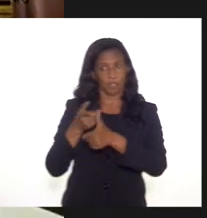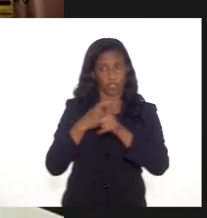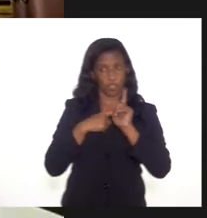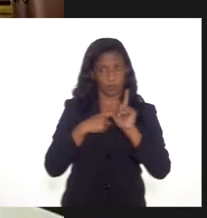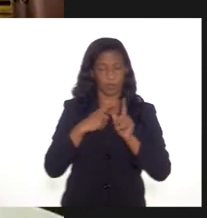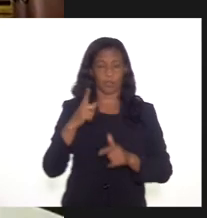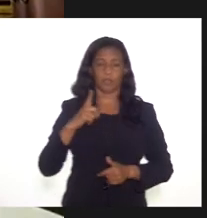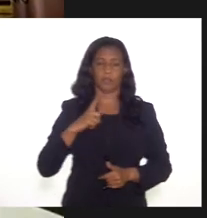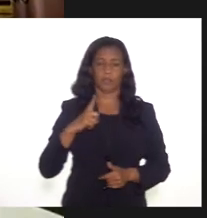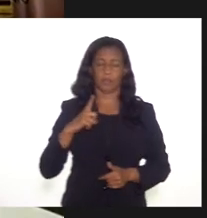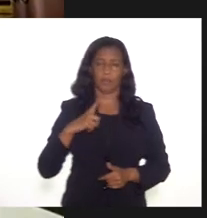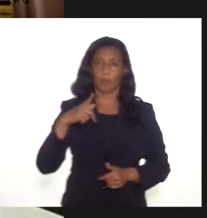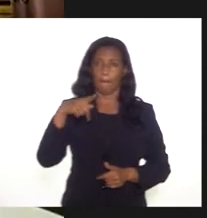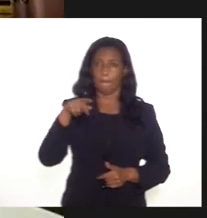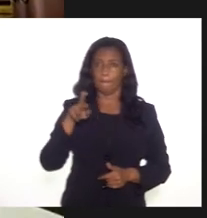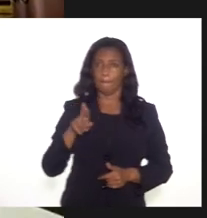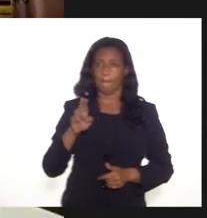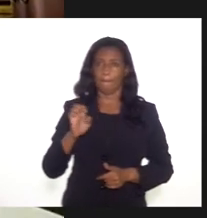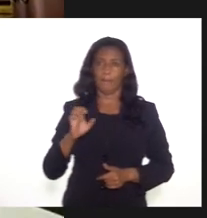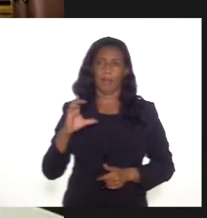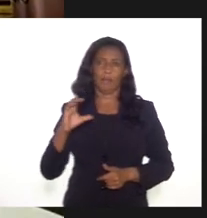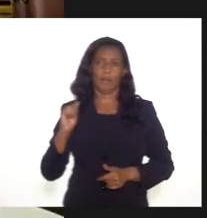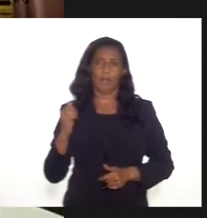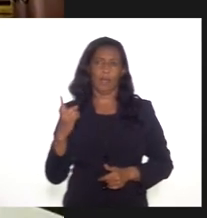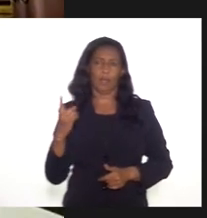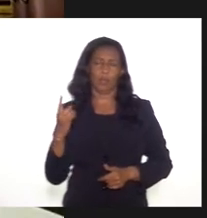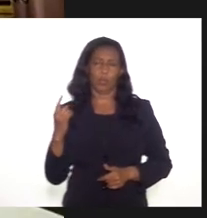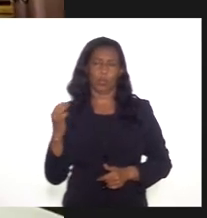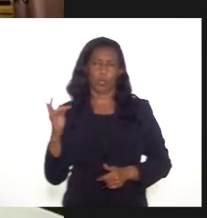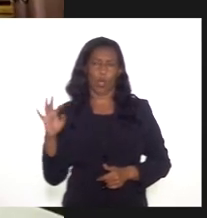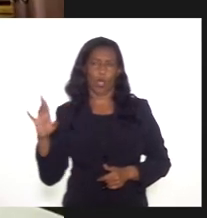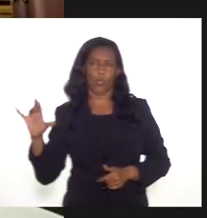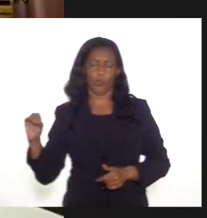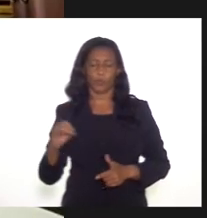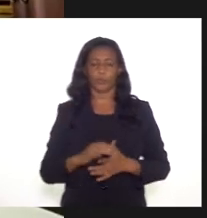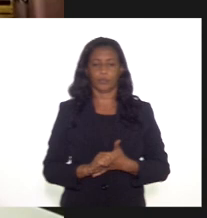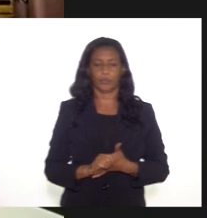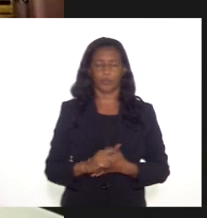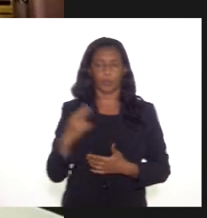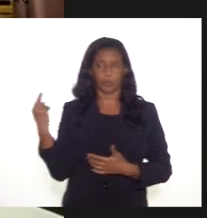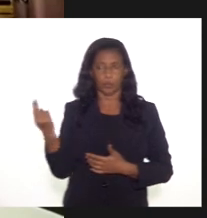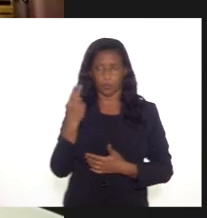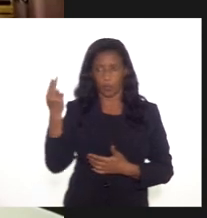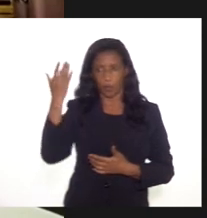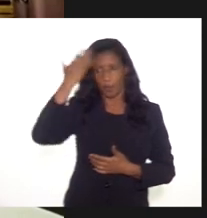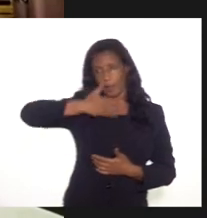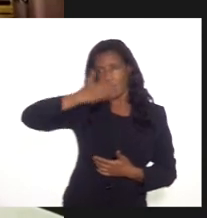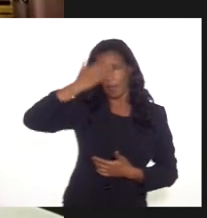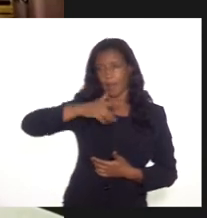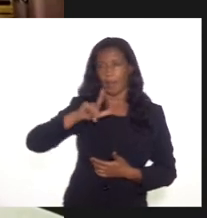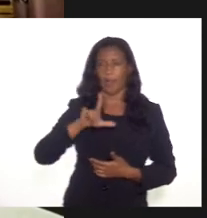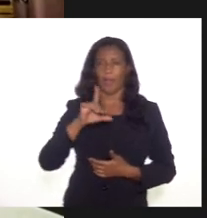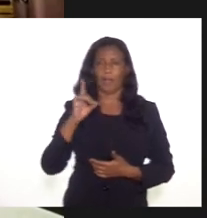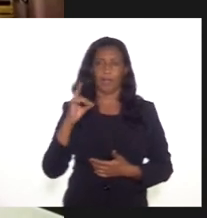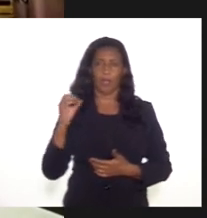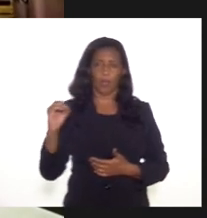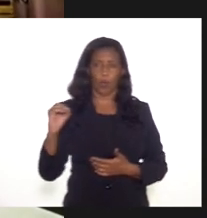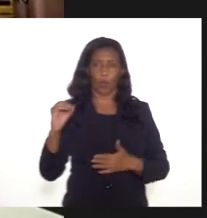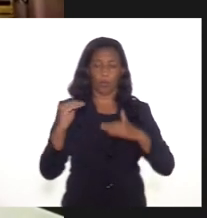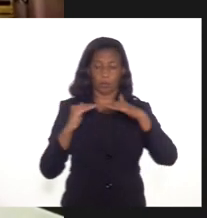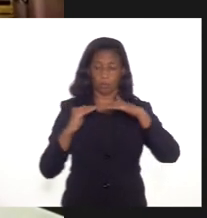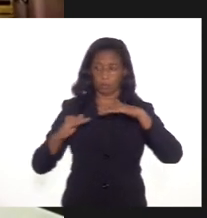temos os precatórios, os valores previstos na presente LDO são